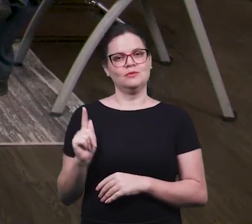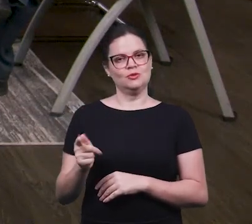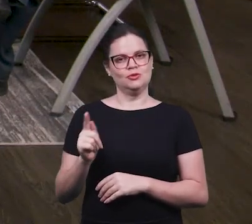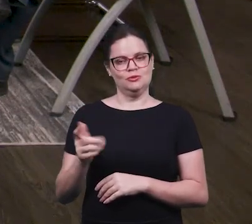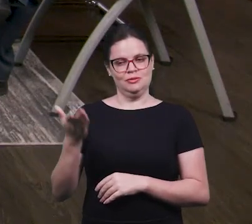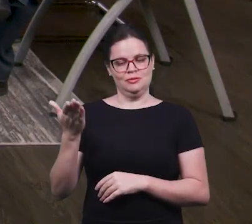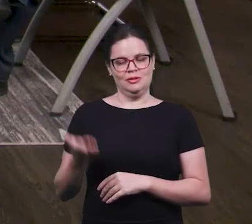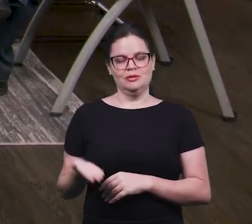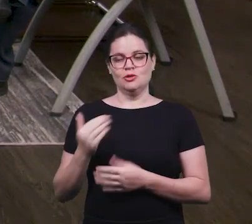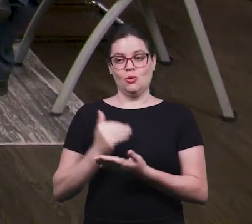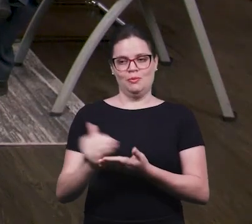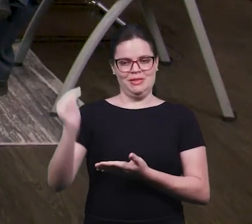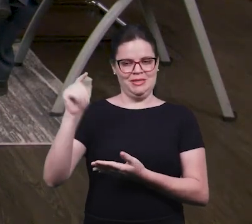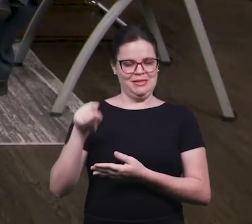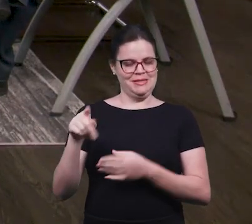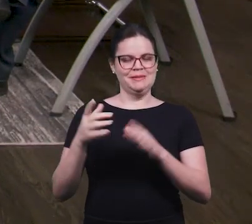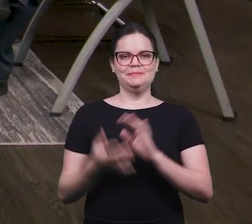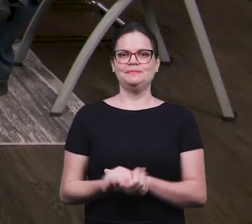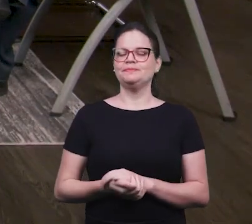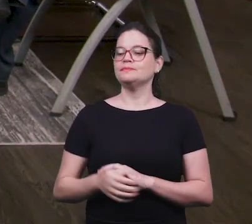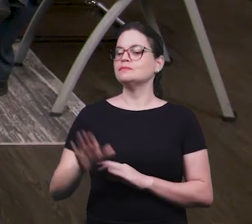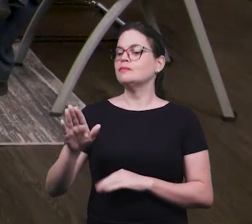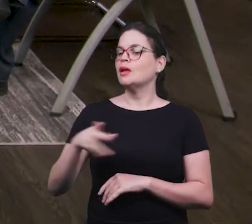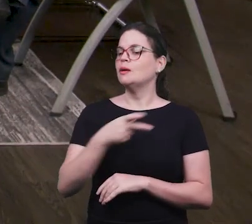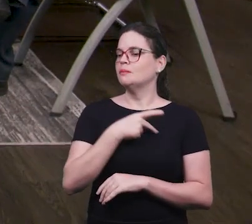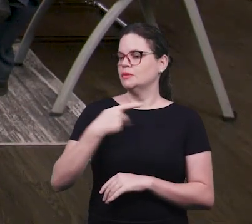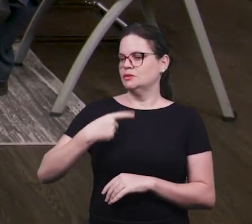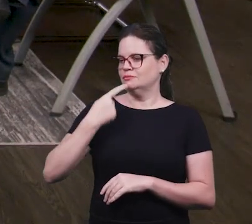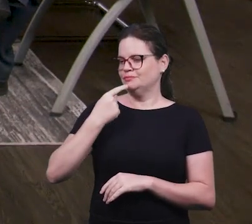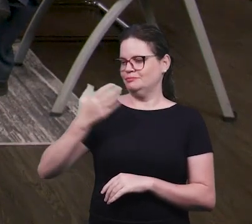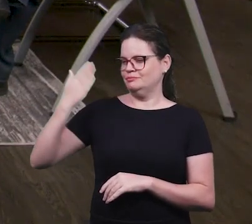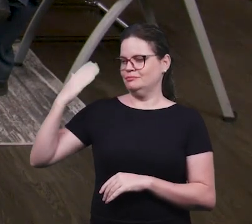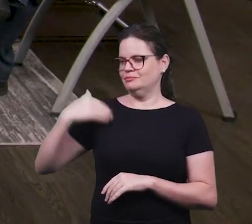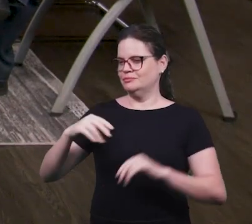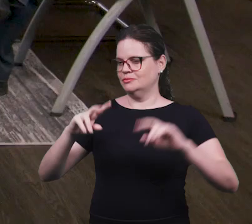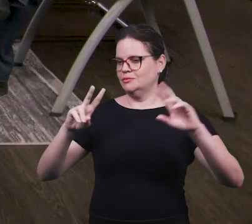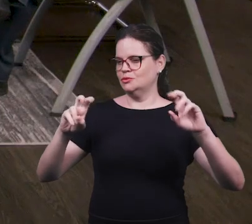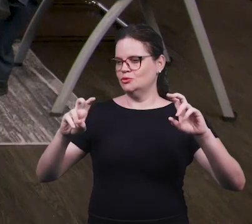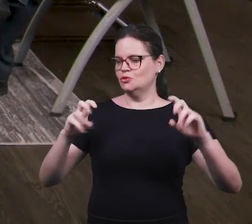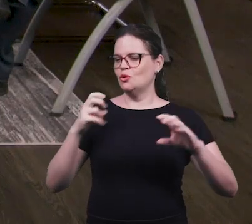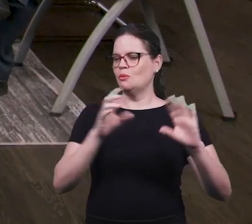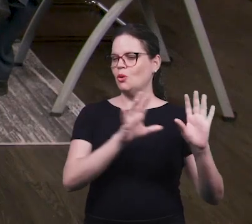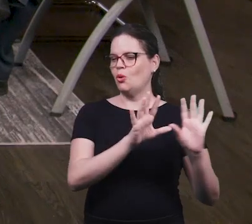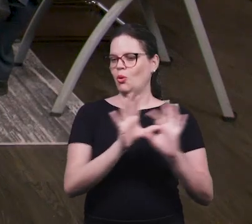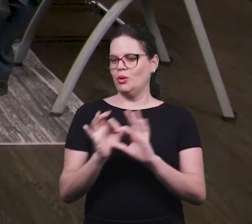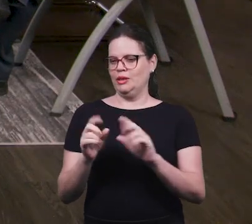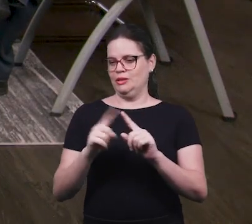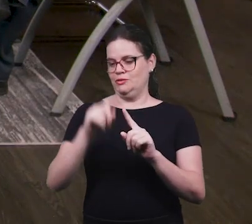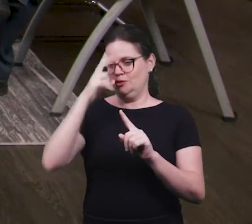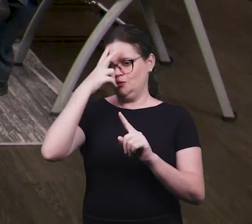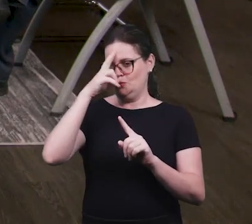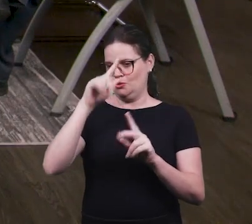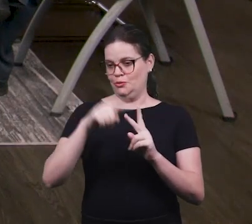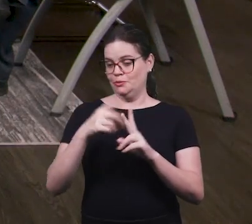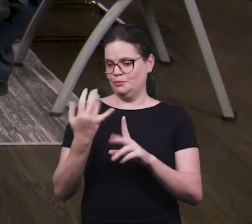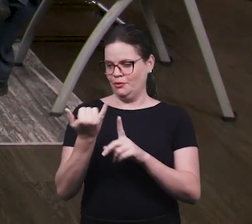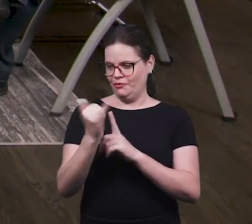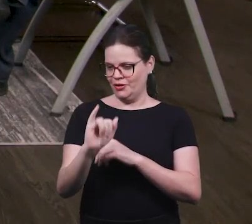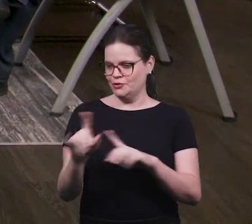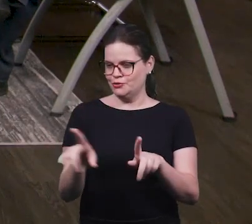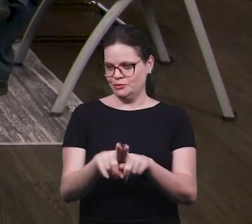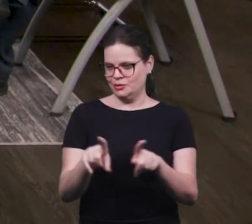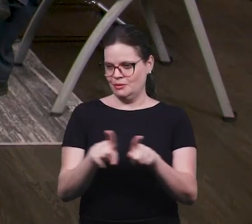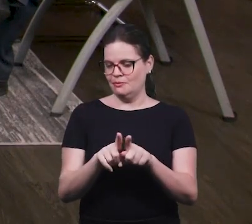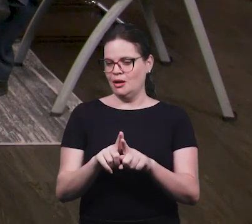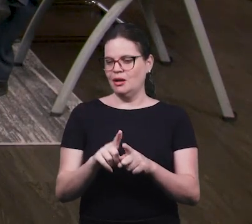pastor, nós tratamos na semana passada sobre um contexto histórico e profético. Nós